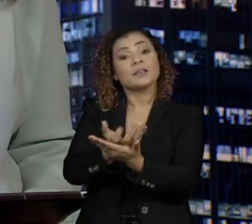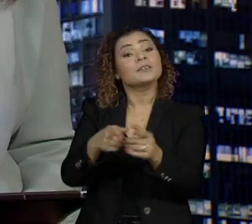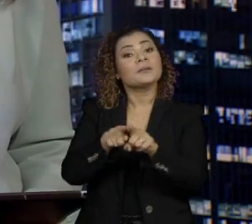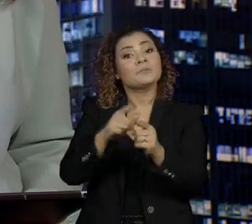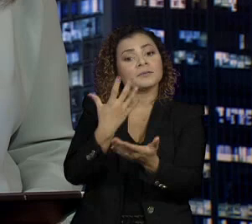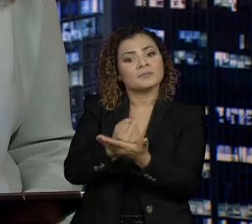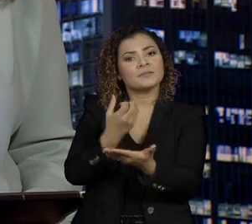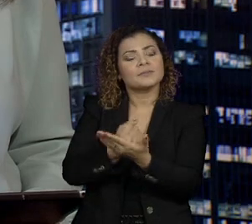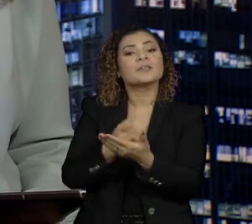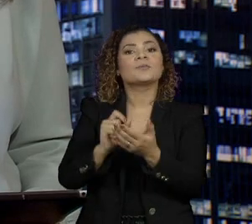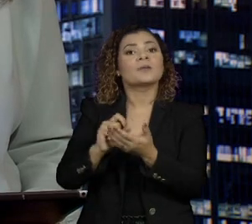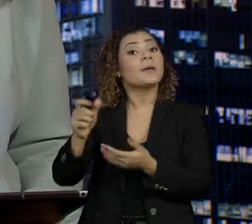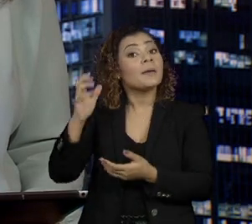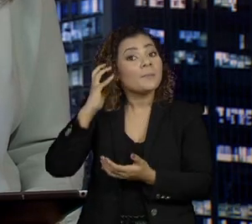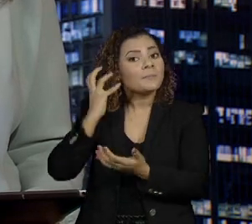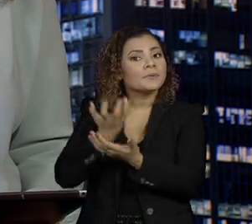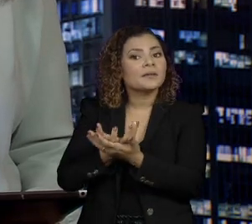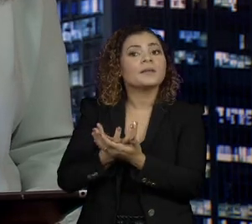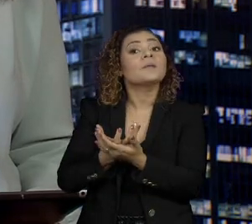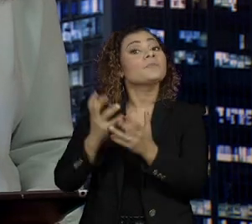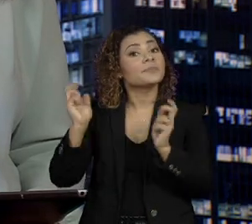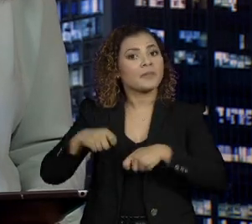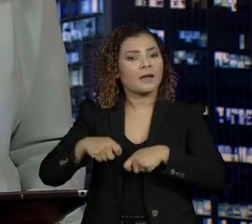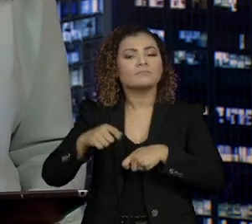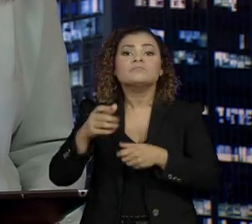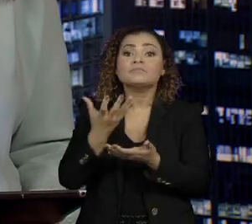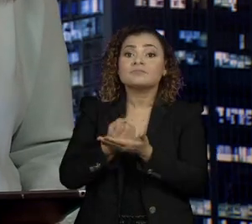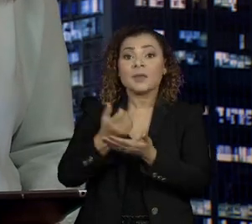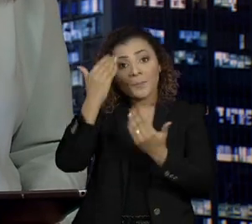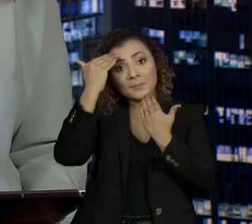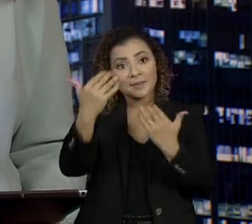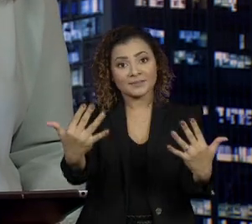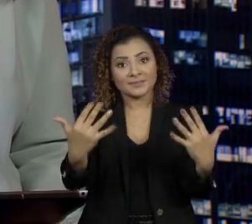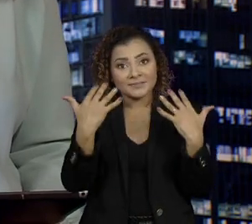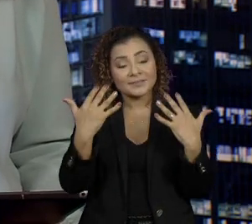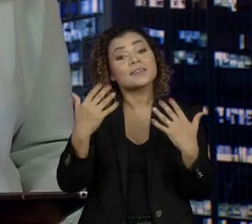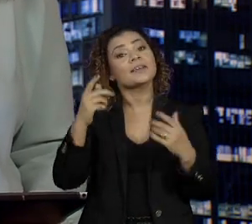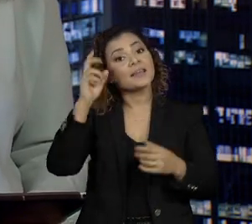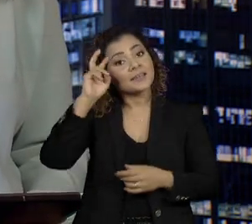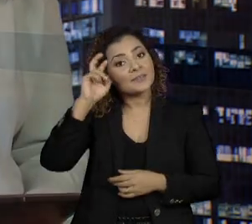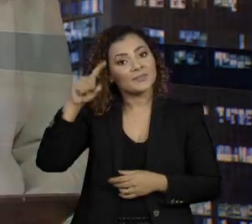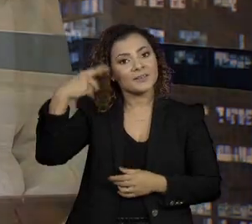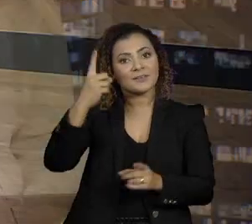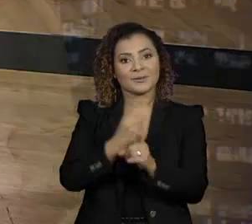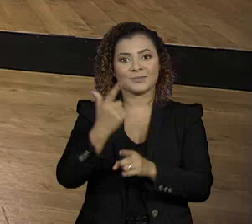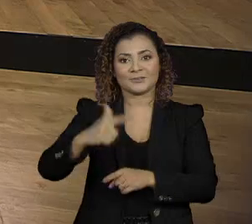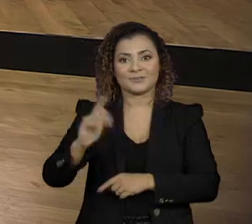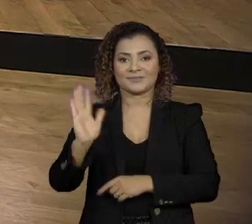Opinião nas principais plataformas de áudio. Obrigada pela sua companhia. Até a próxima quinta-feira.